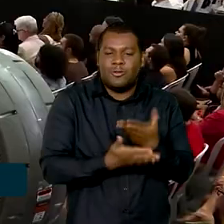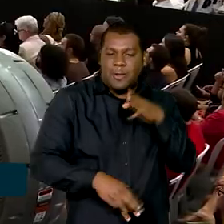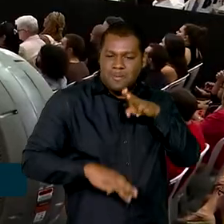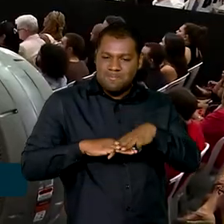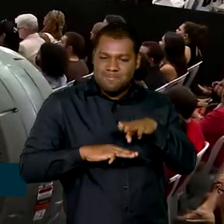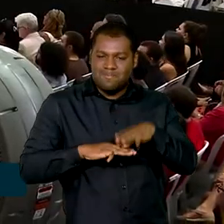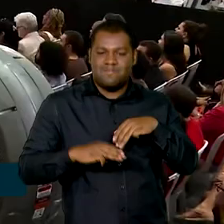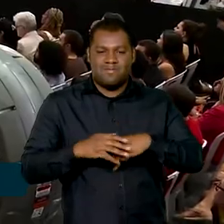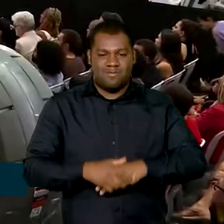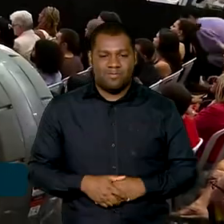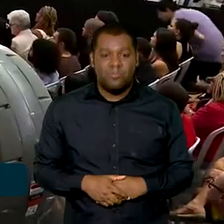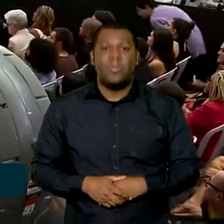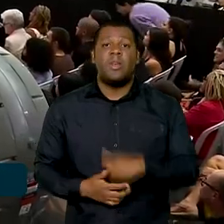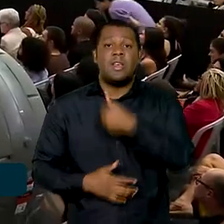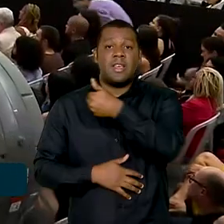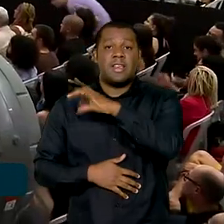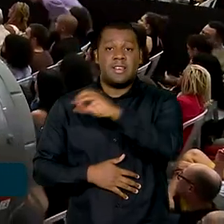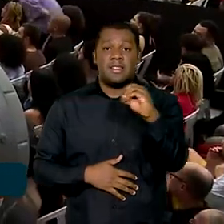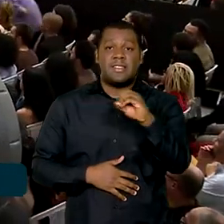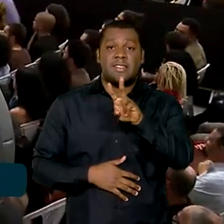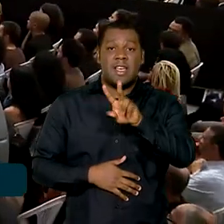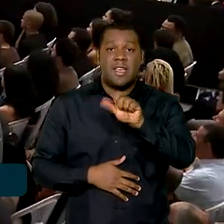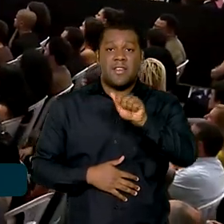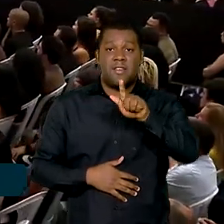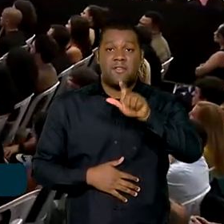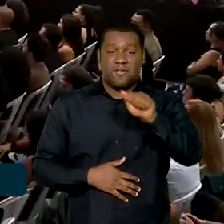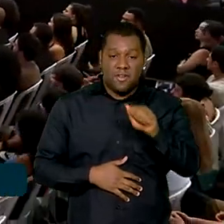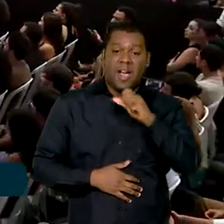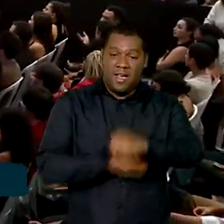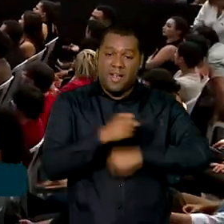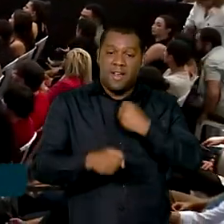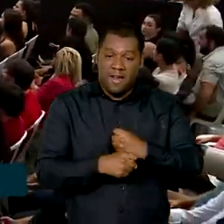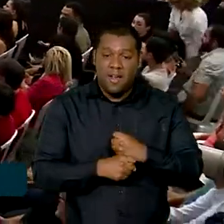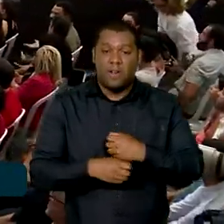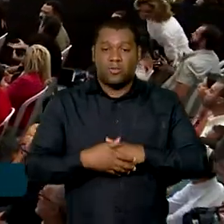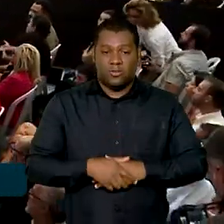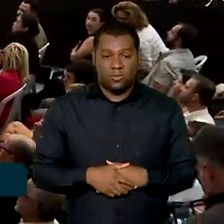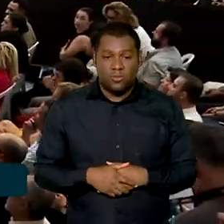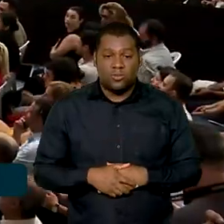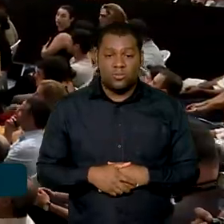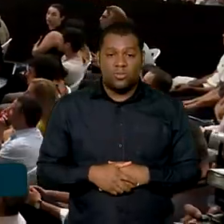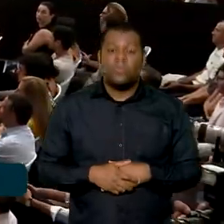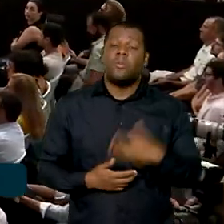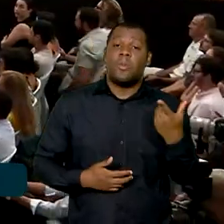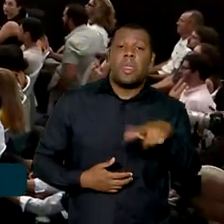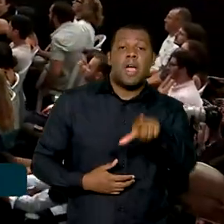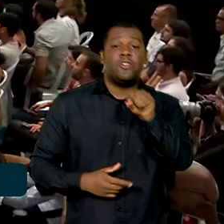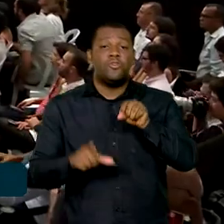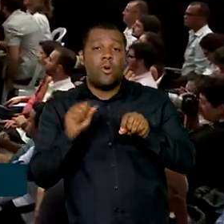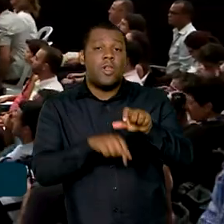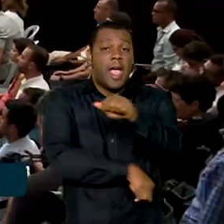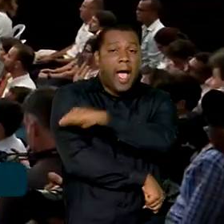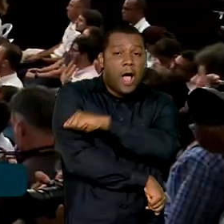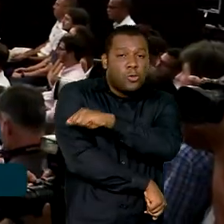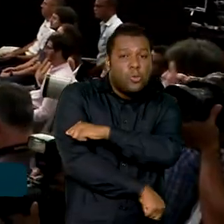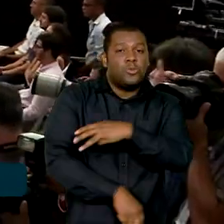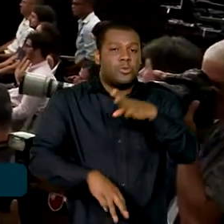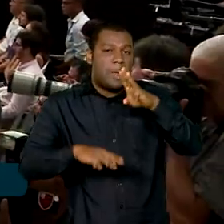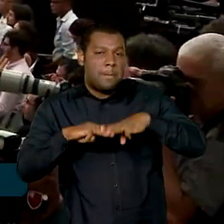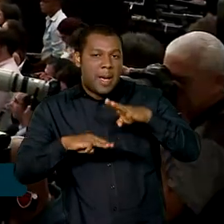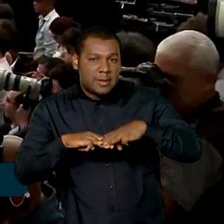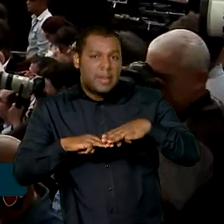Brasil. Serão 100 vagas por ano e o processo seletivo leva em conta a nota em matemática no Enem e